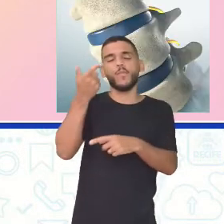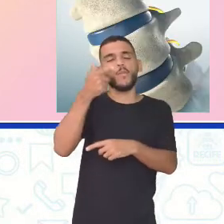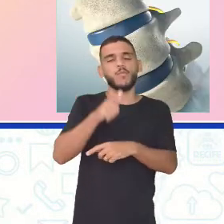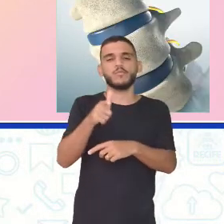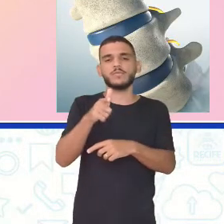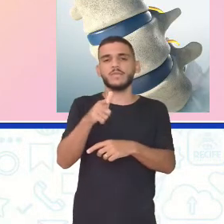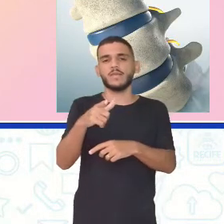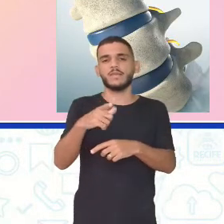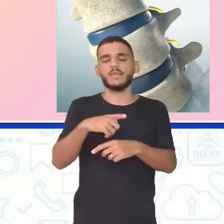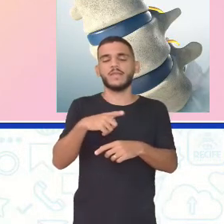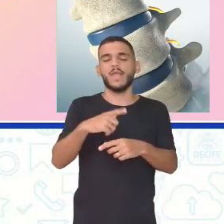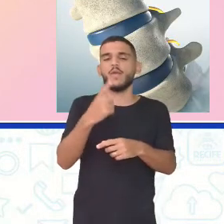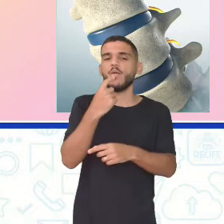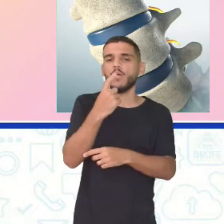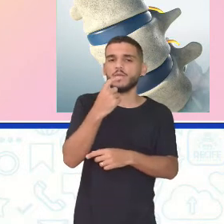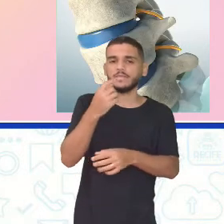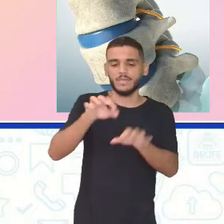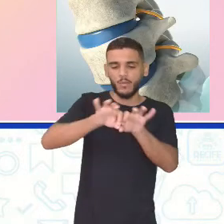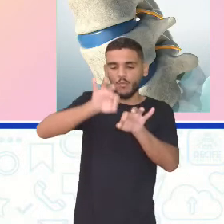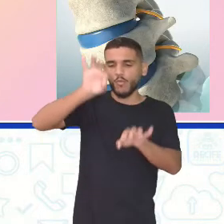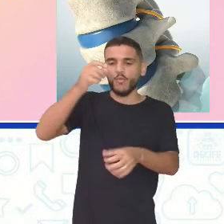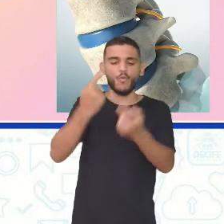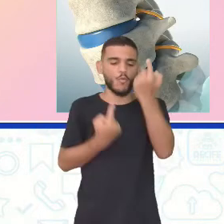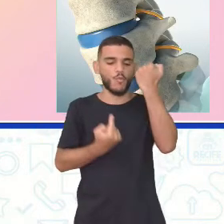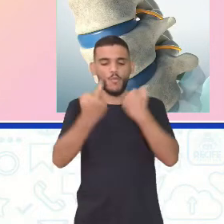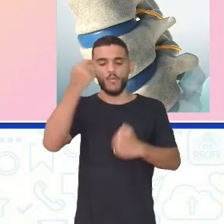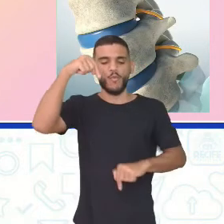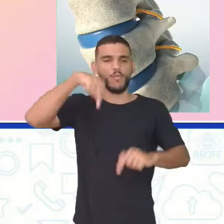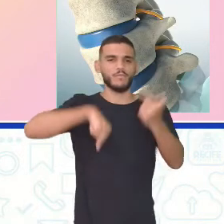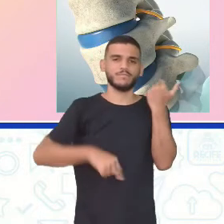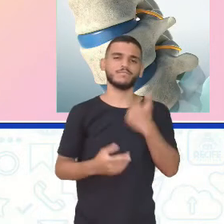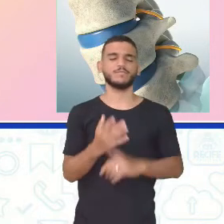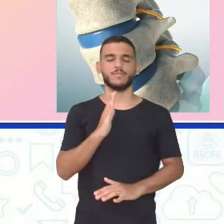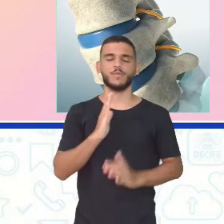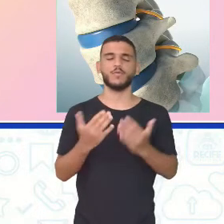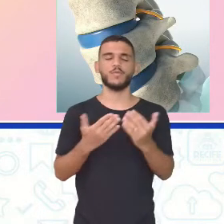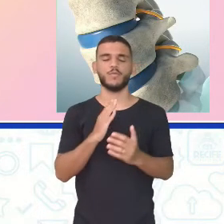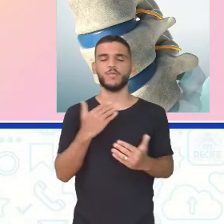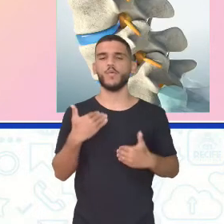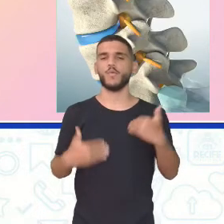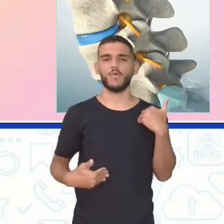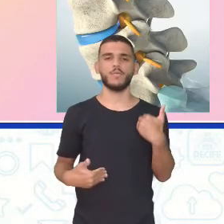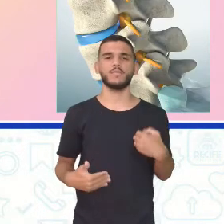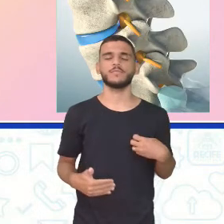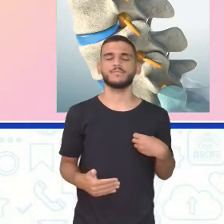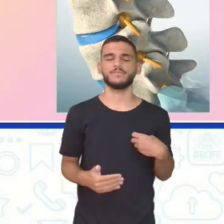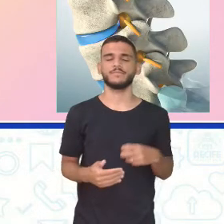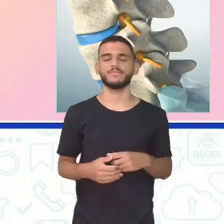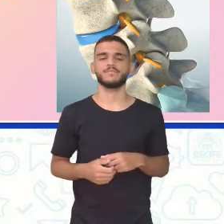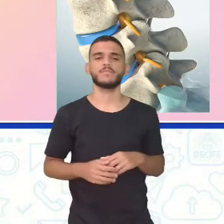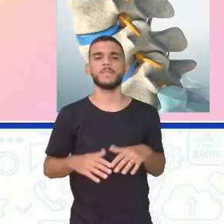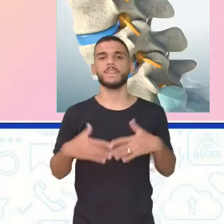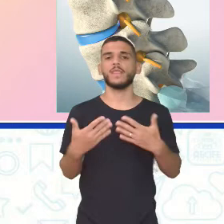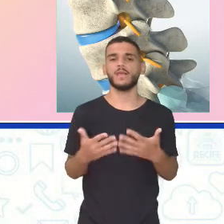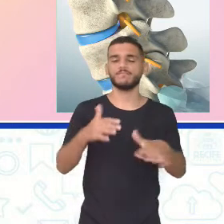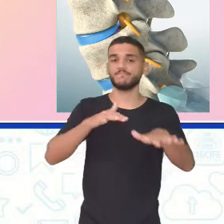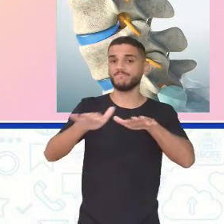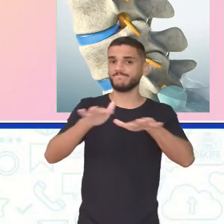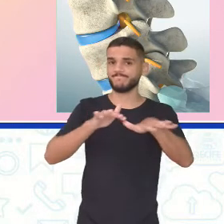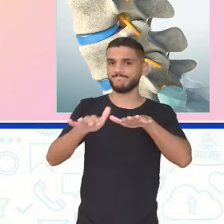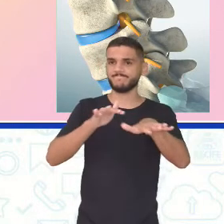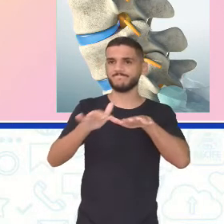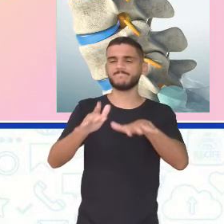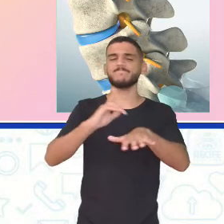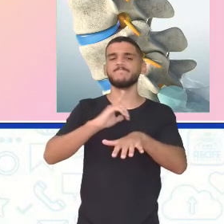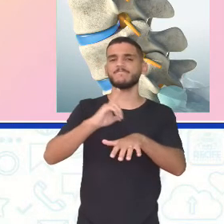nossos glóbulos brancos, que daqui a pouco eu vou falar. A questão também de quanto mais a gente movimenta, não é? A questão aí